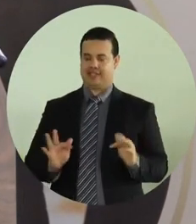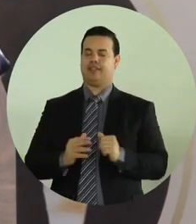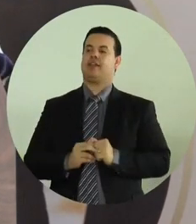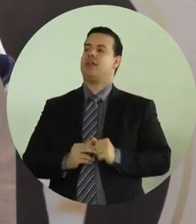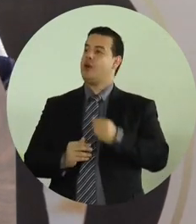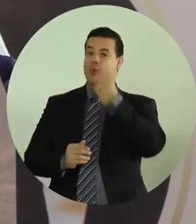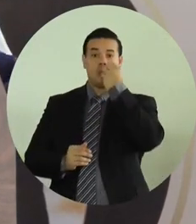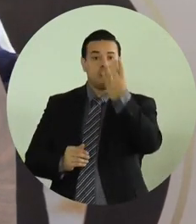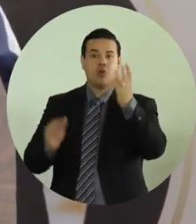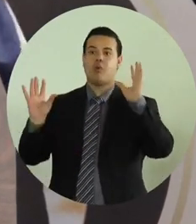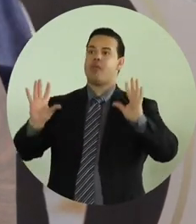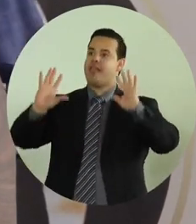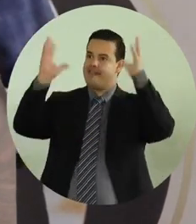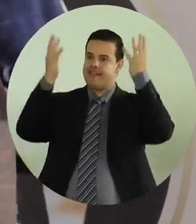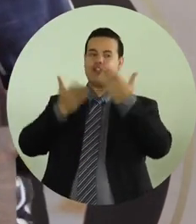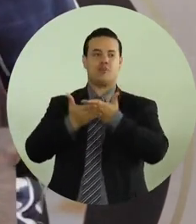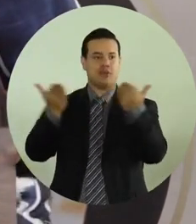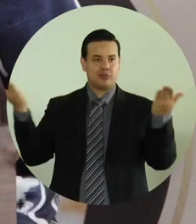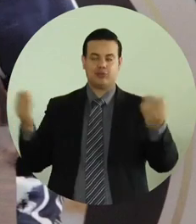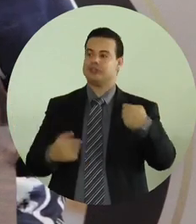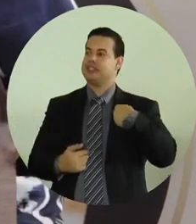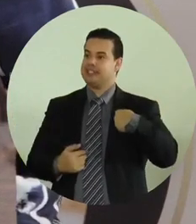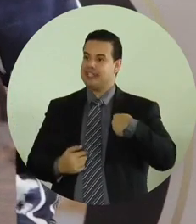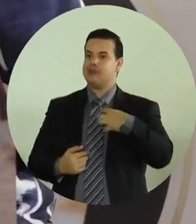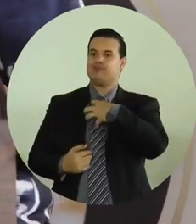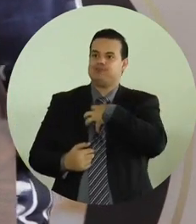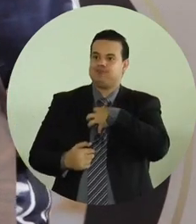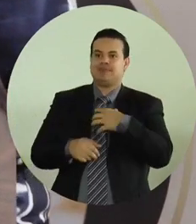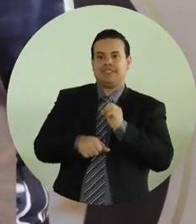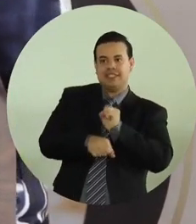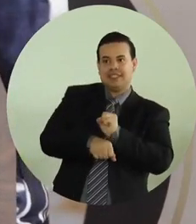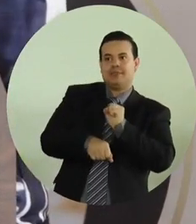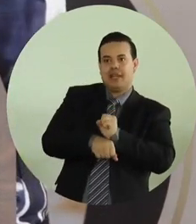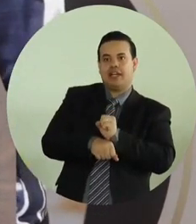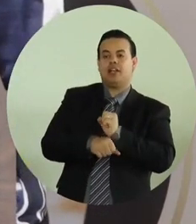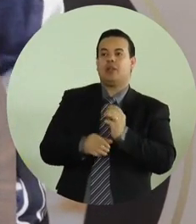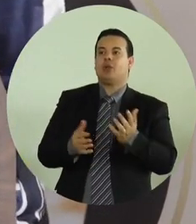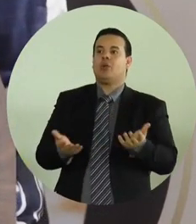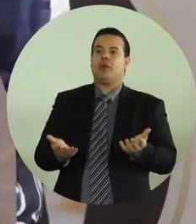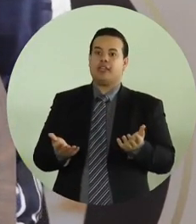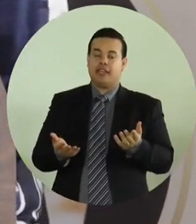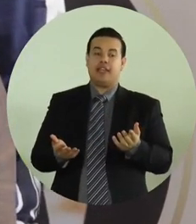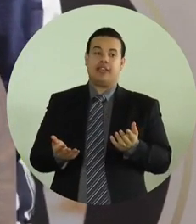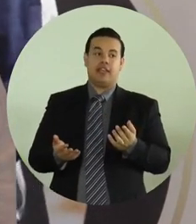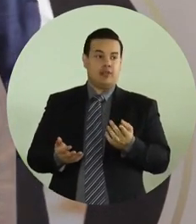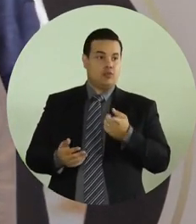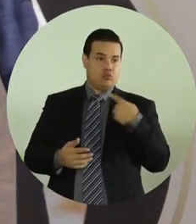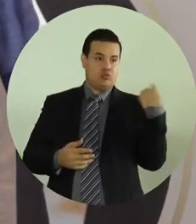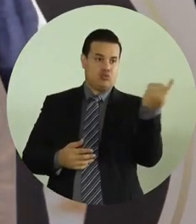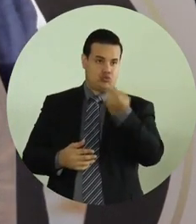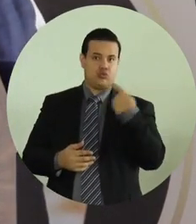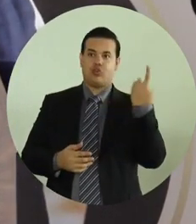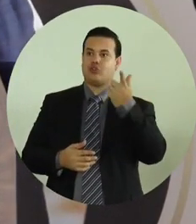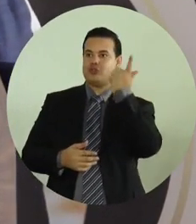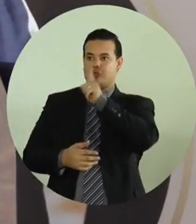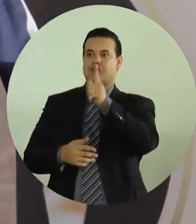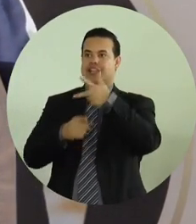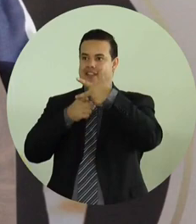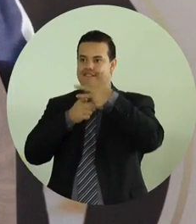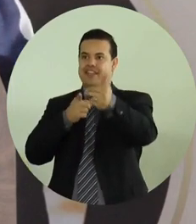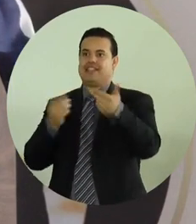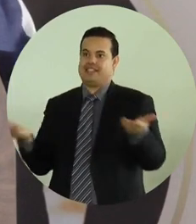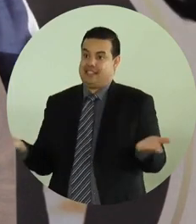grande evento e eu fico aqui esperando que os nossos grandes vencedores desta